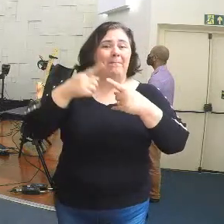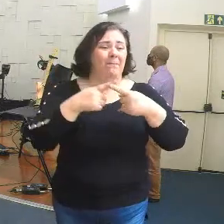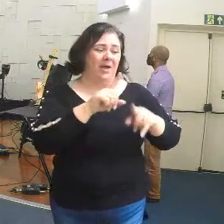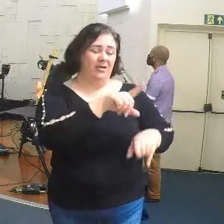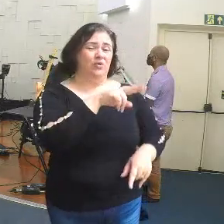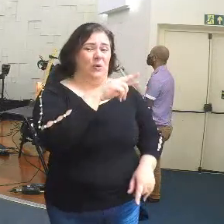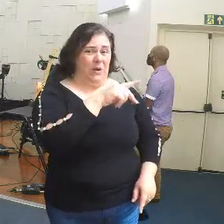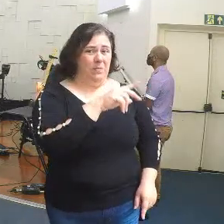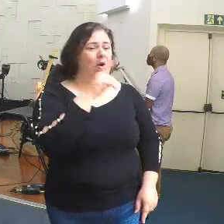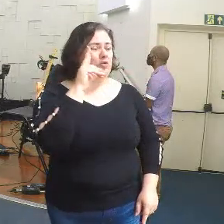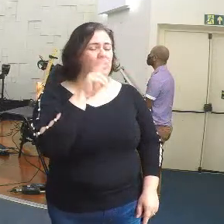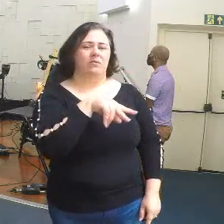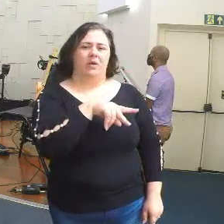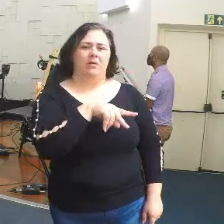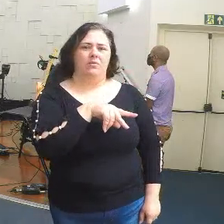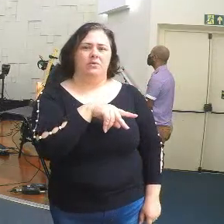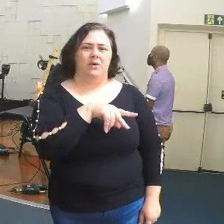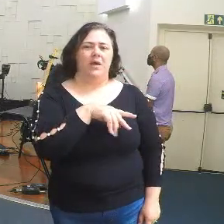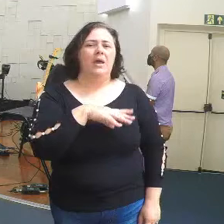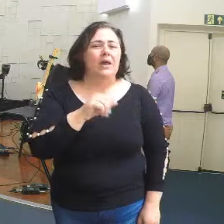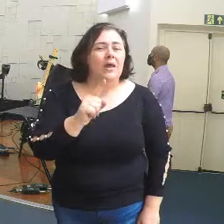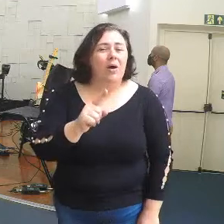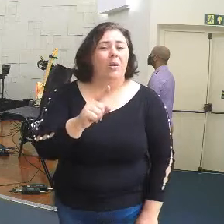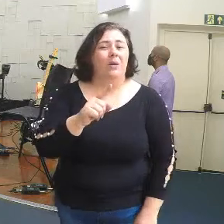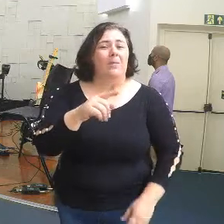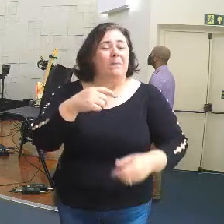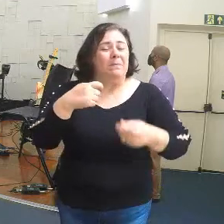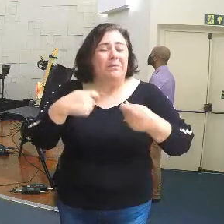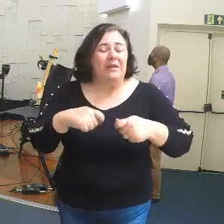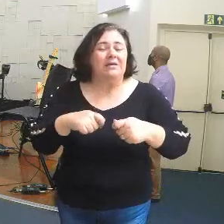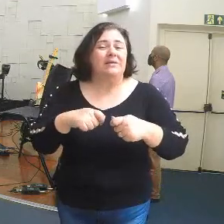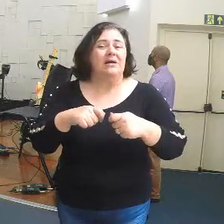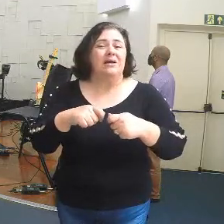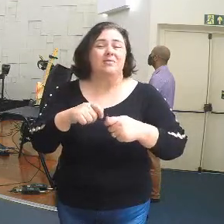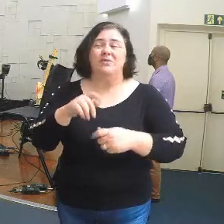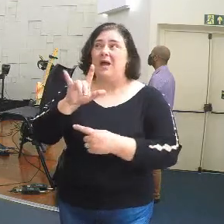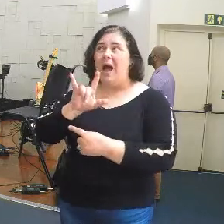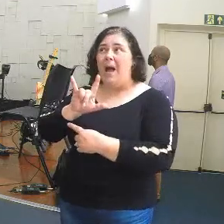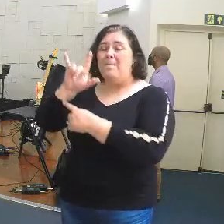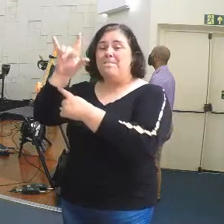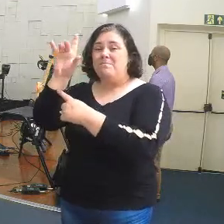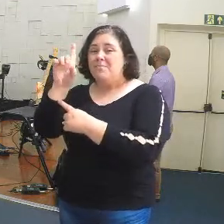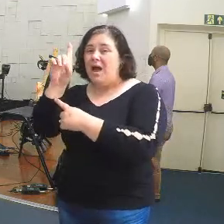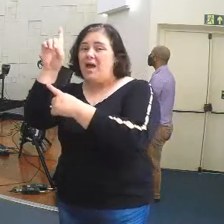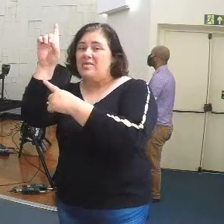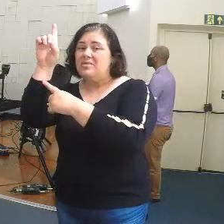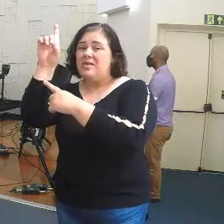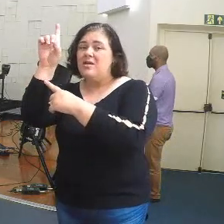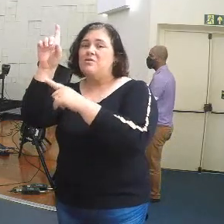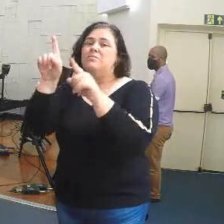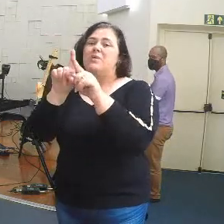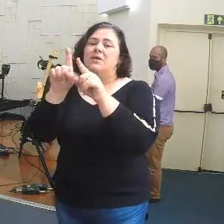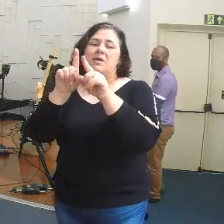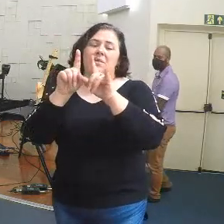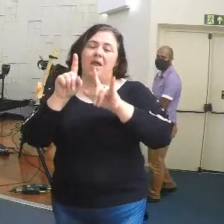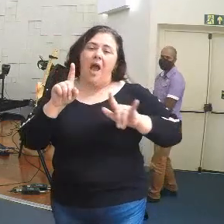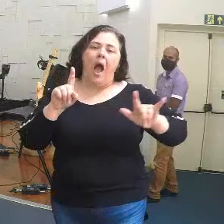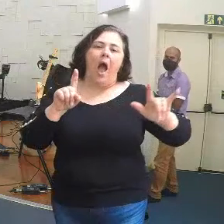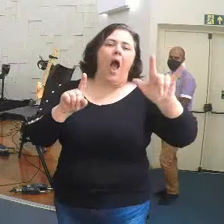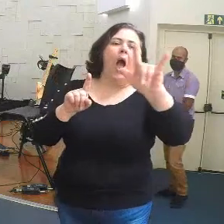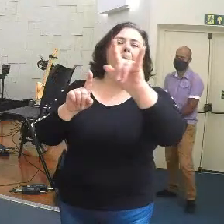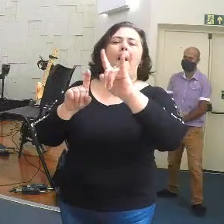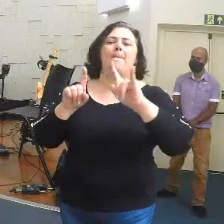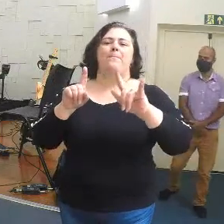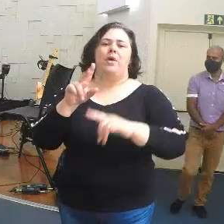que aquele que ama a Deus, ame também a seu irmão. Graças a Deus pela sua palavra.